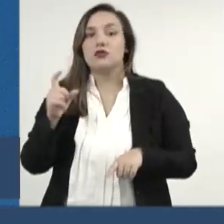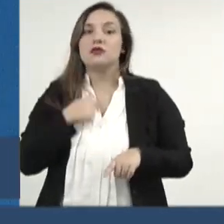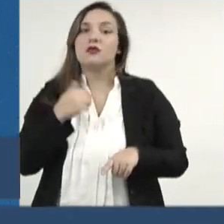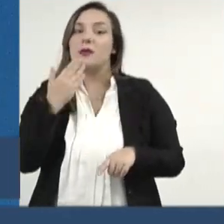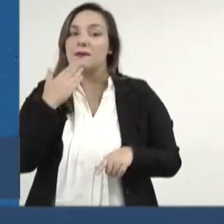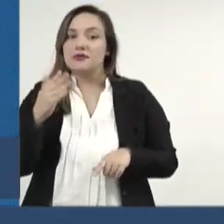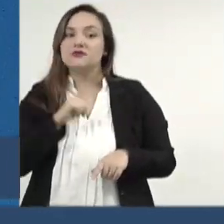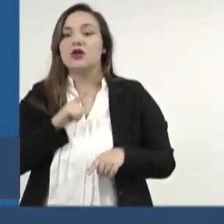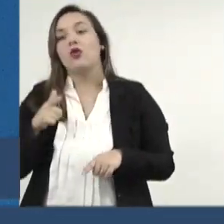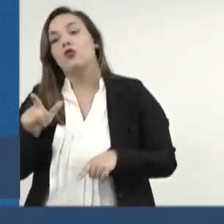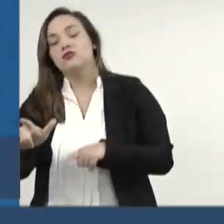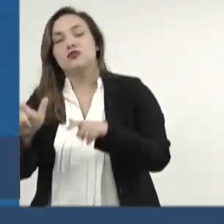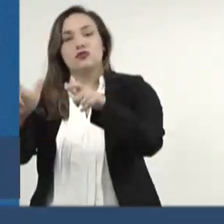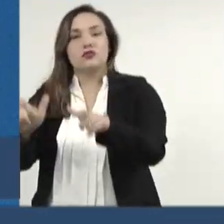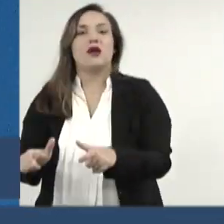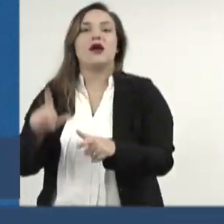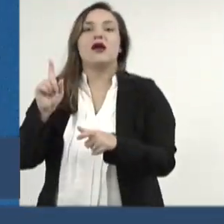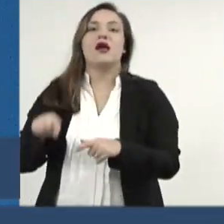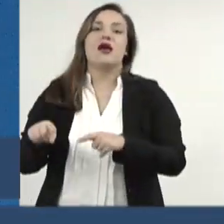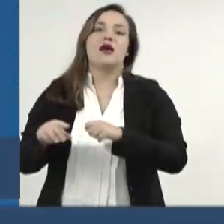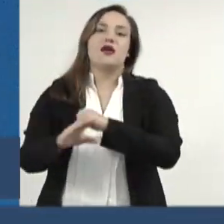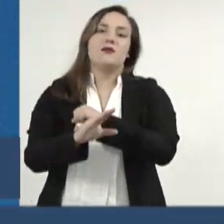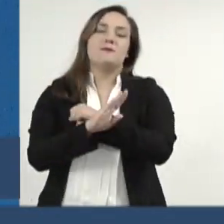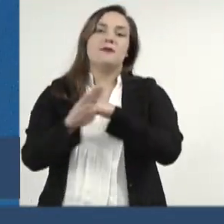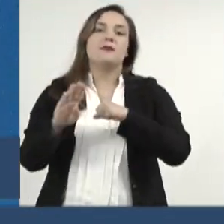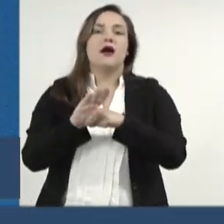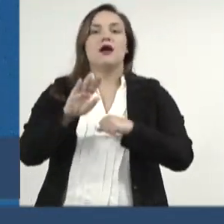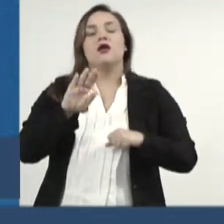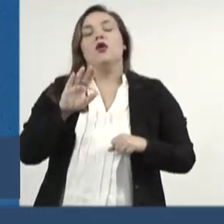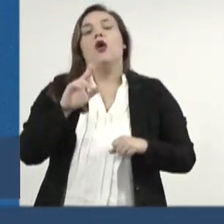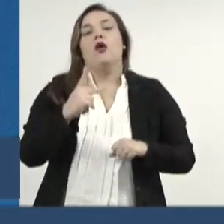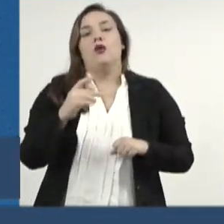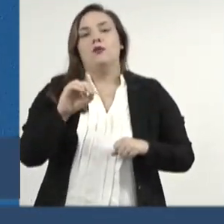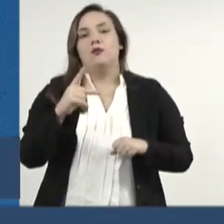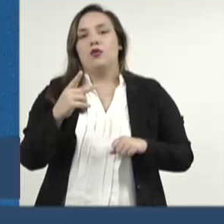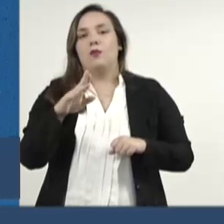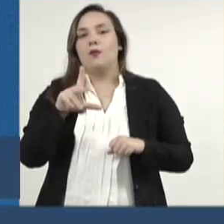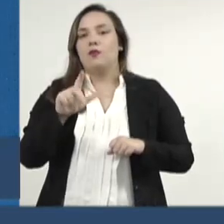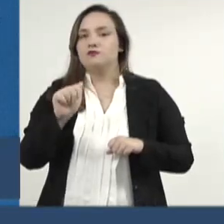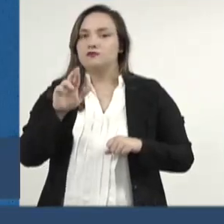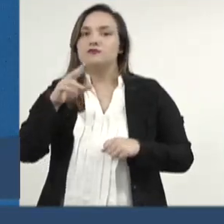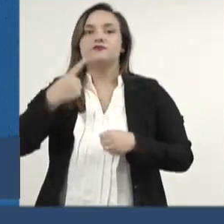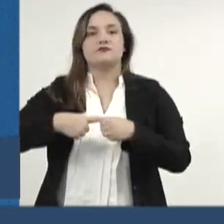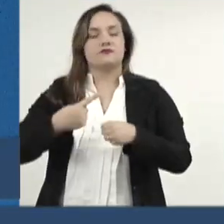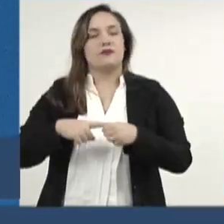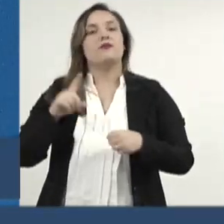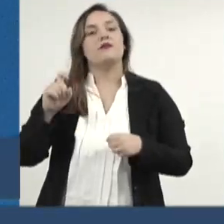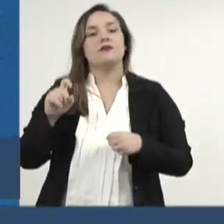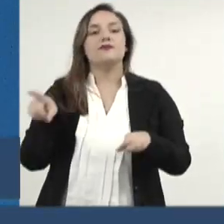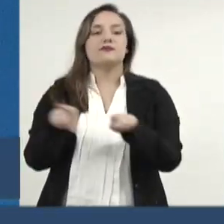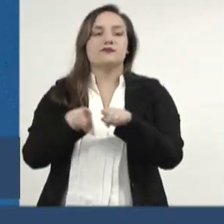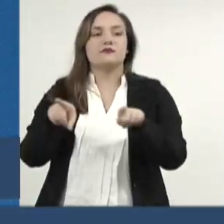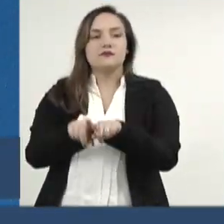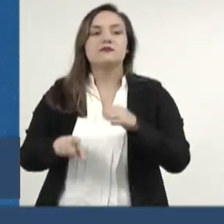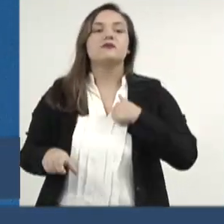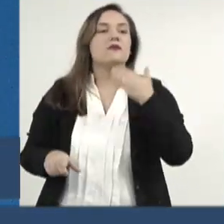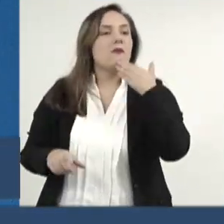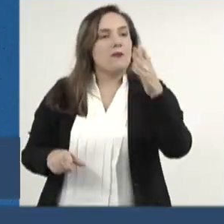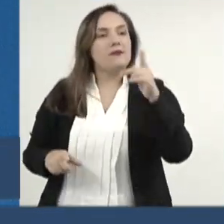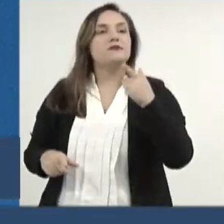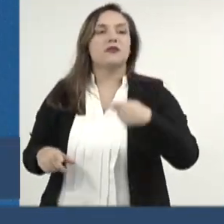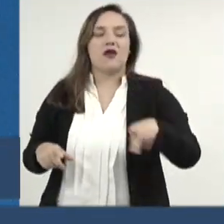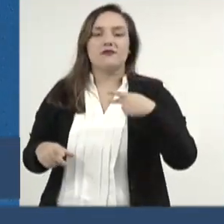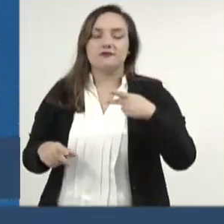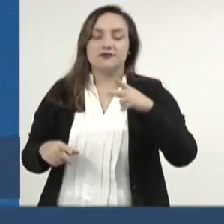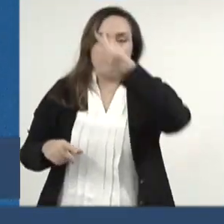em outra região, na Vila Popular, em Dourados. Também apresento aqui hoje ao prefeito de Ponta Porã,